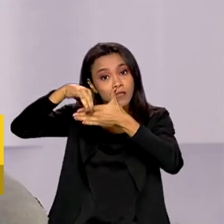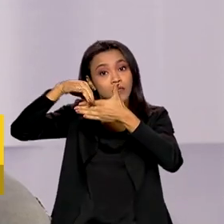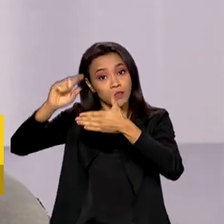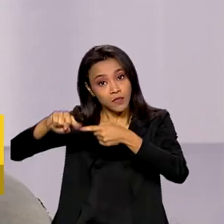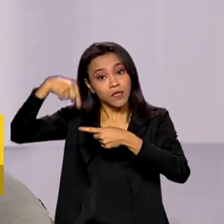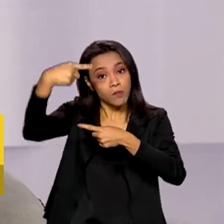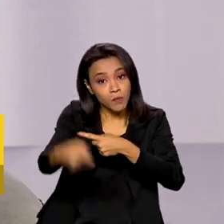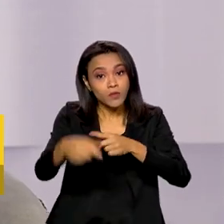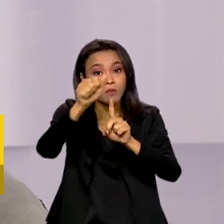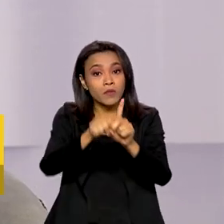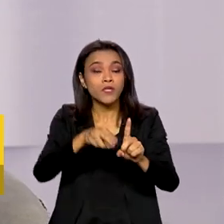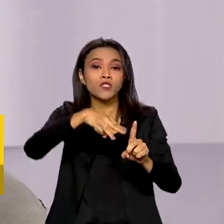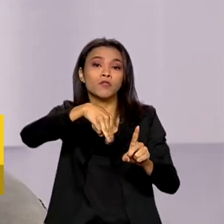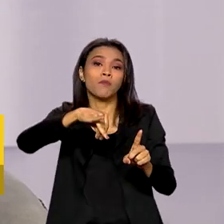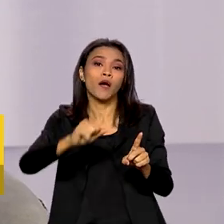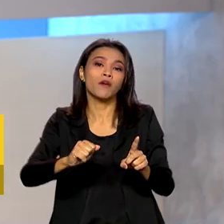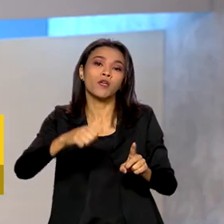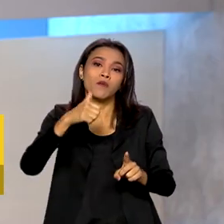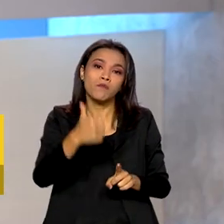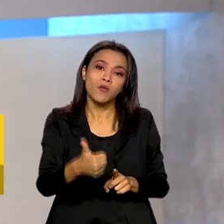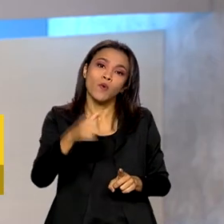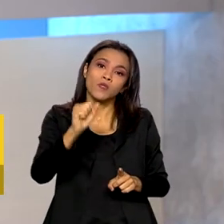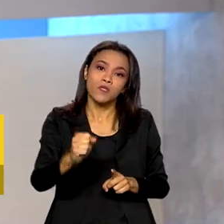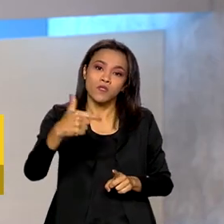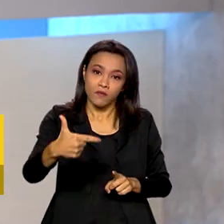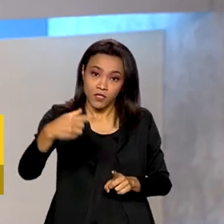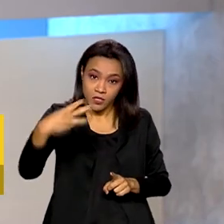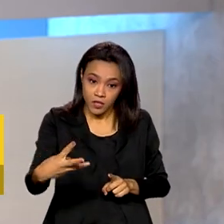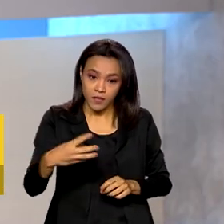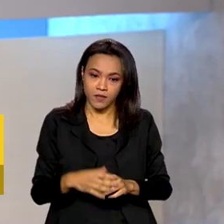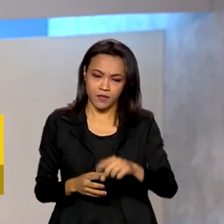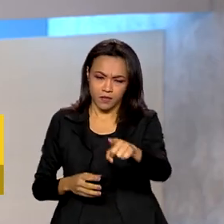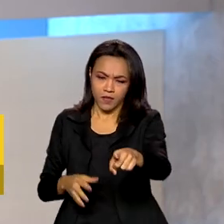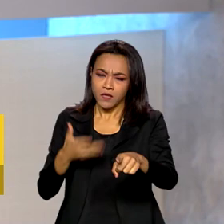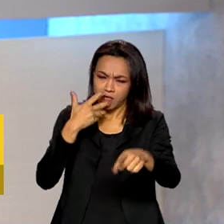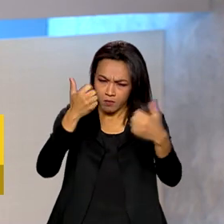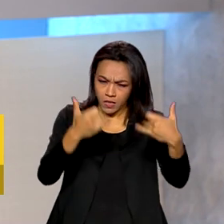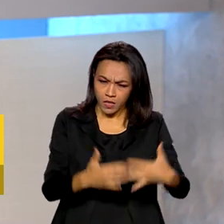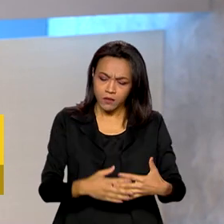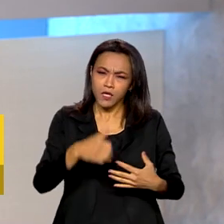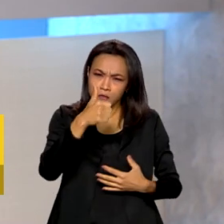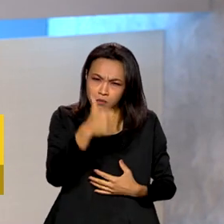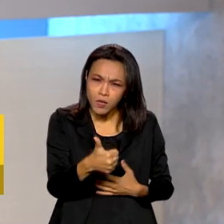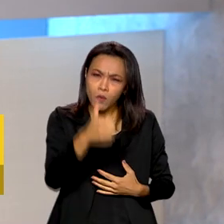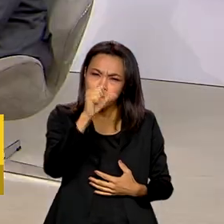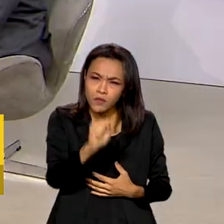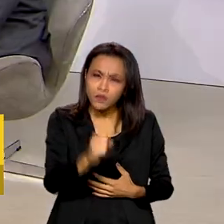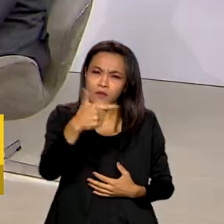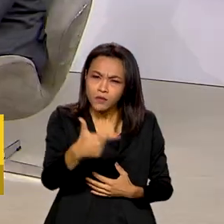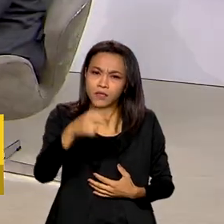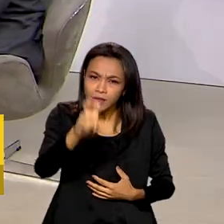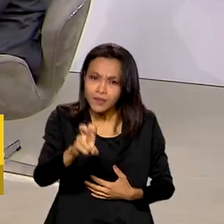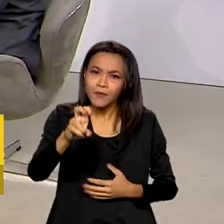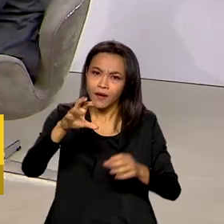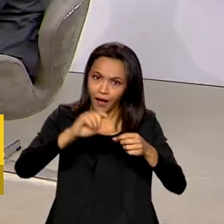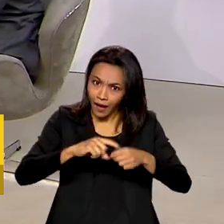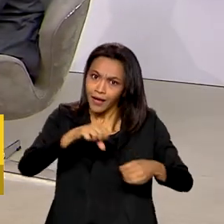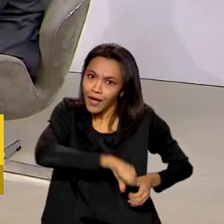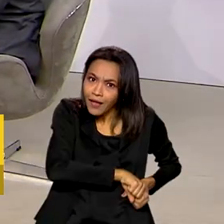de 23. Só para a gente entender, só em 1825 que se consolida de verdade essa independência? É